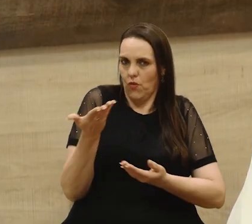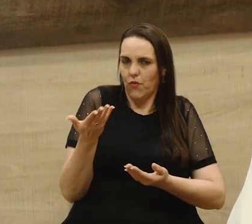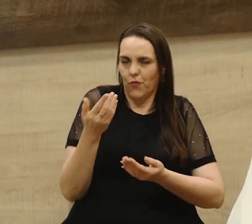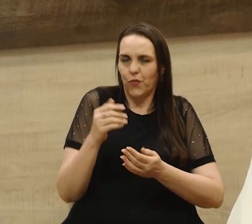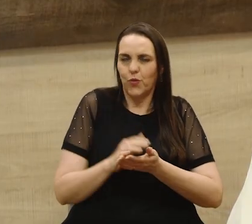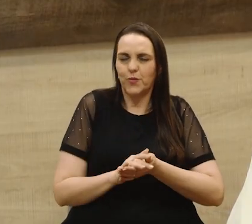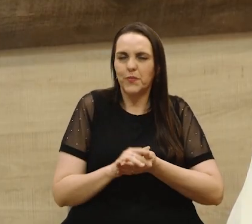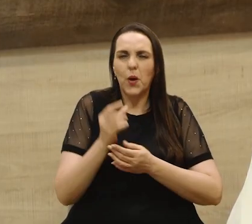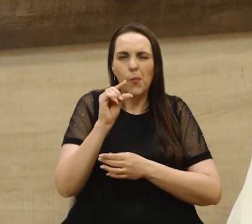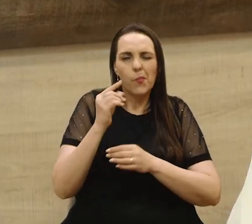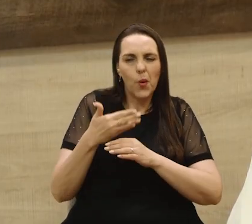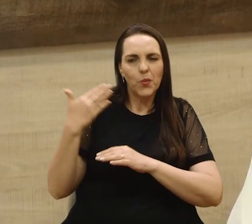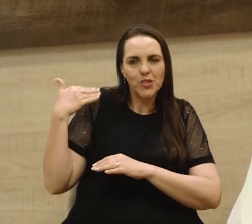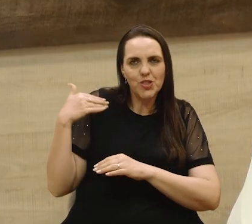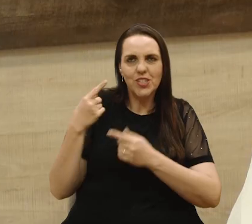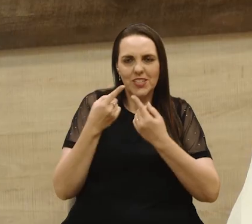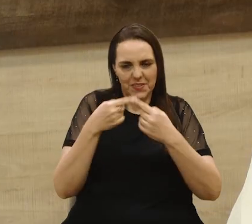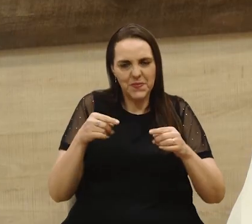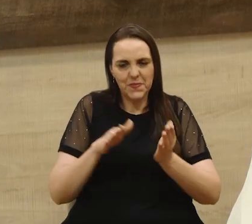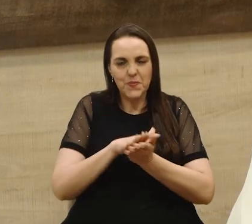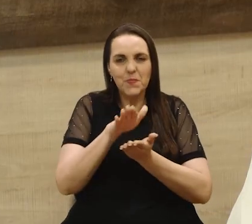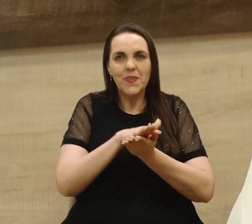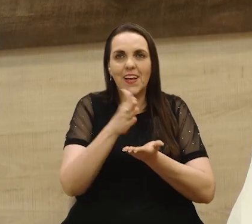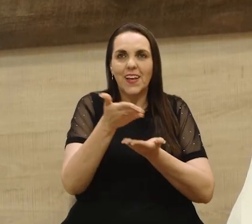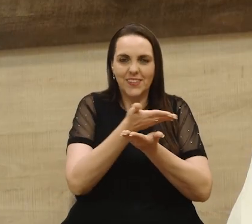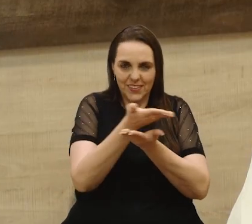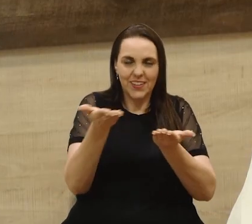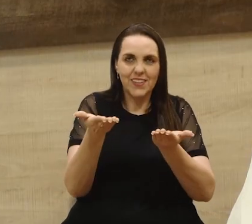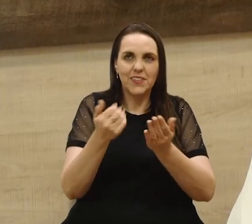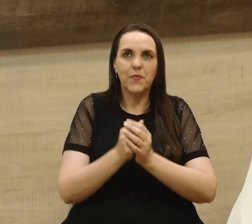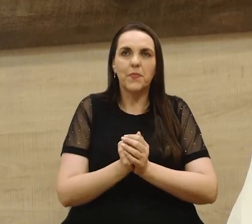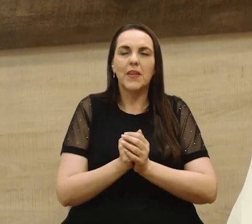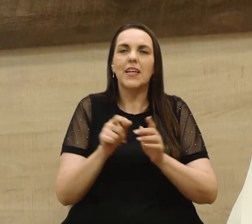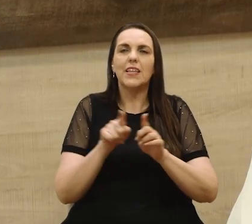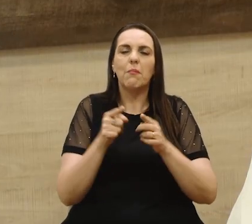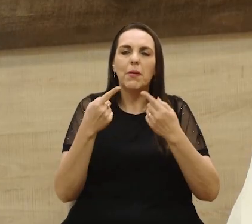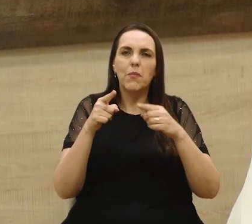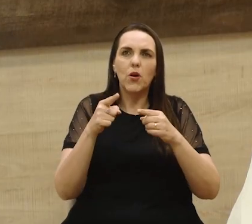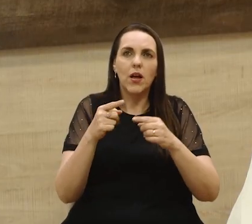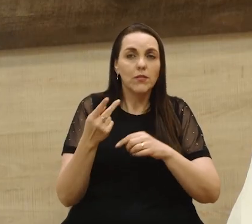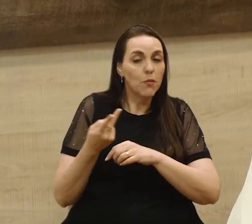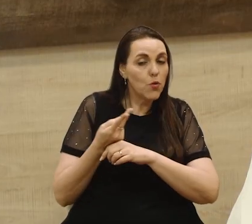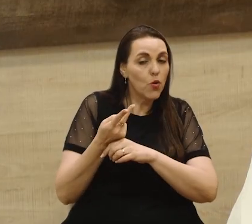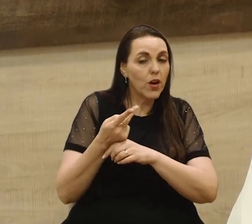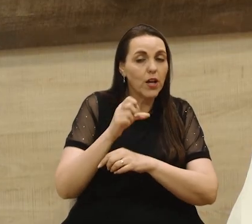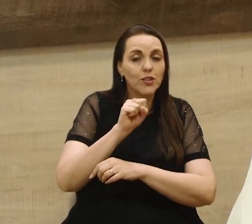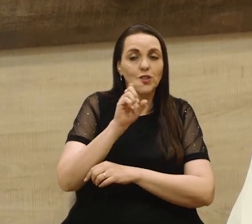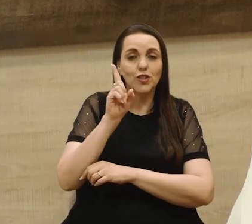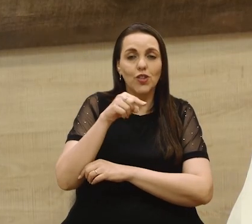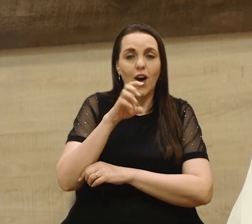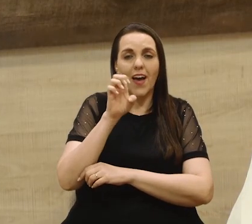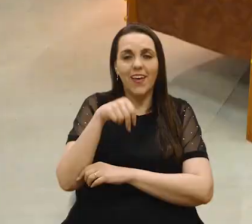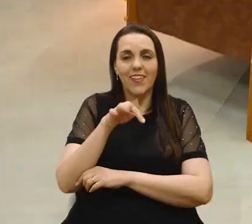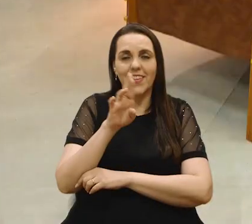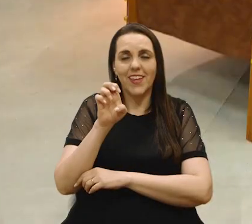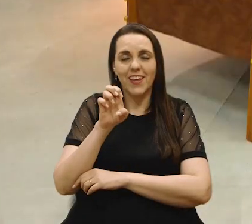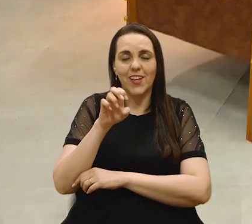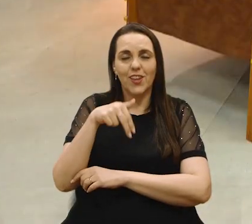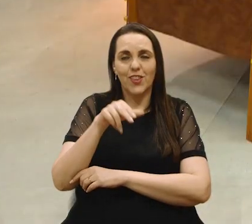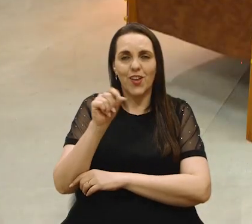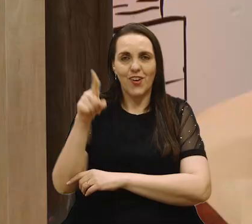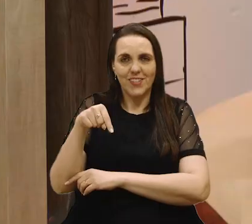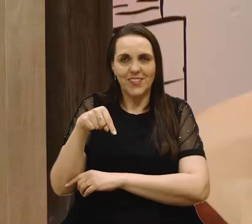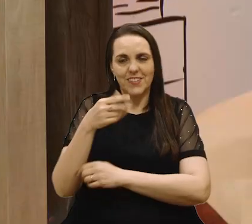foi lançado há poucos dias, então fica a provocação para quem está nos acompanhando também vá atrás de Só Entre Nós, as